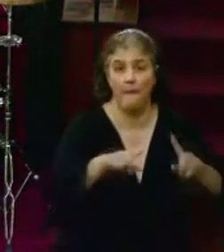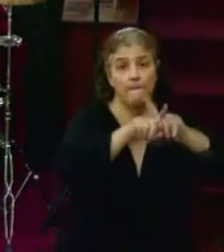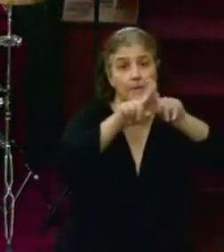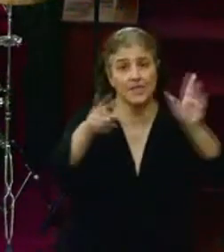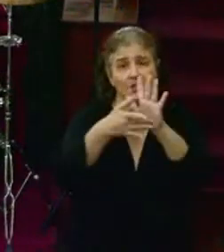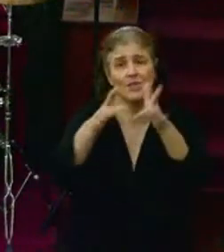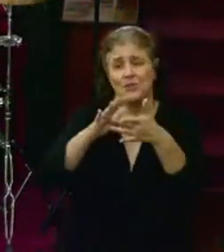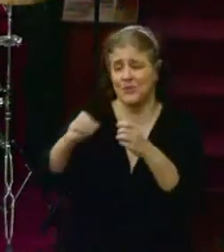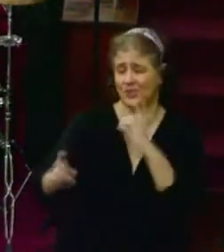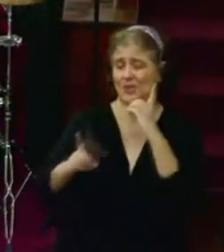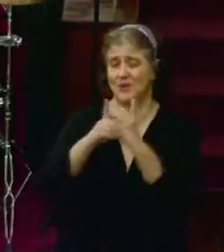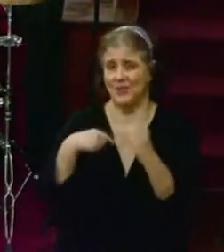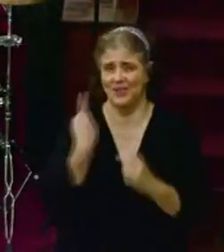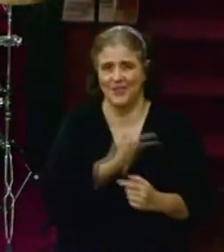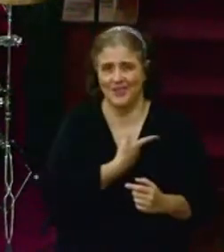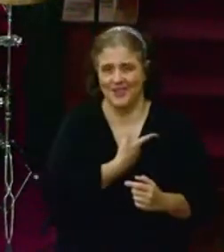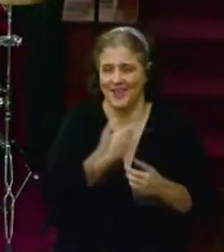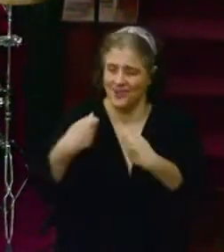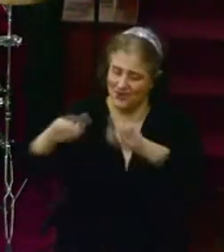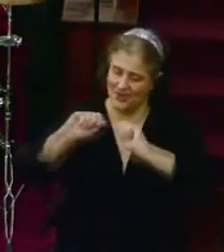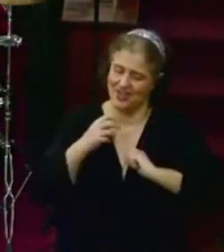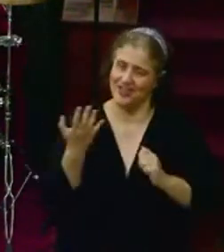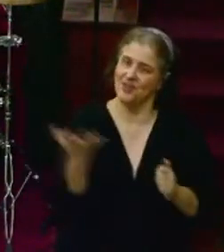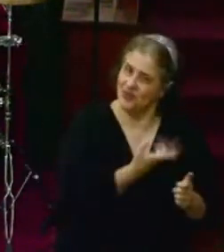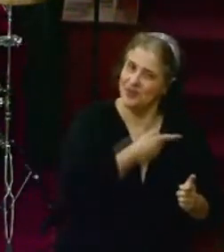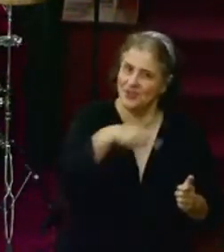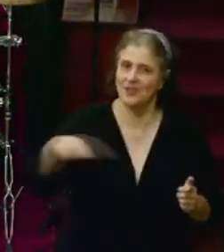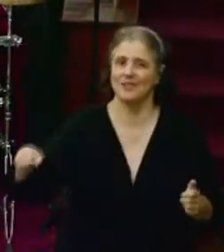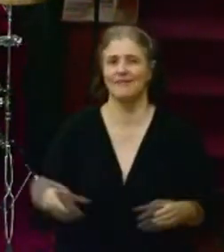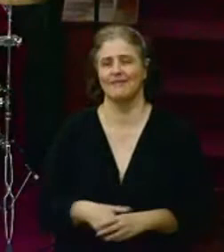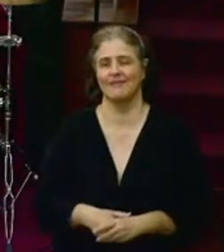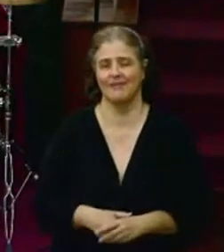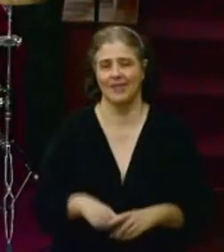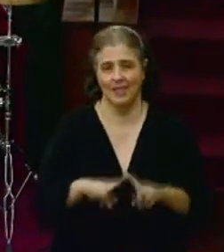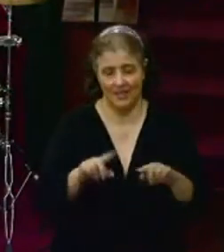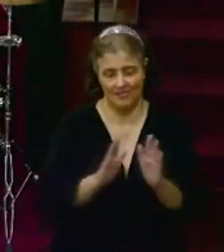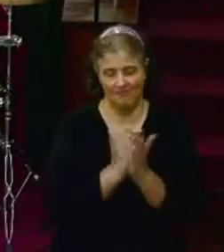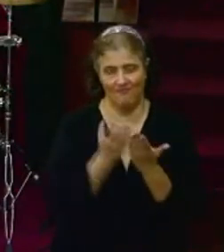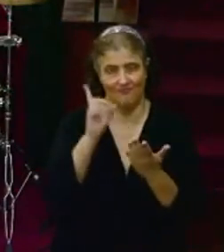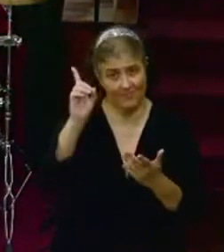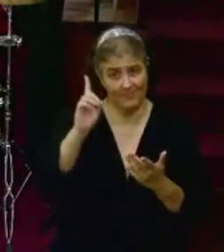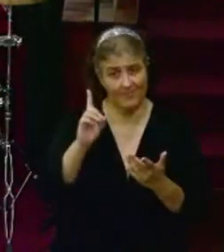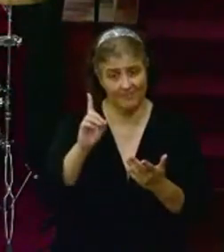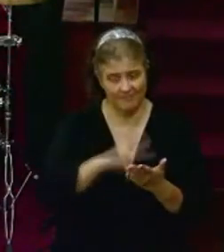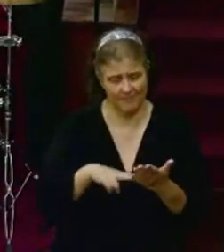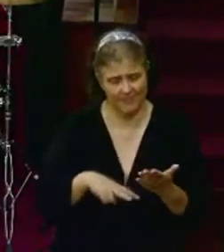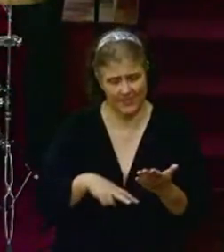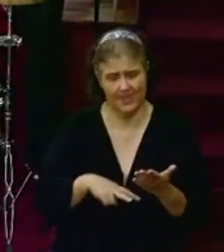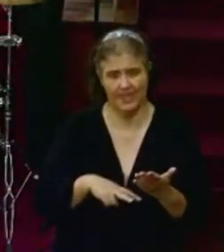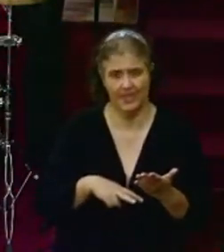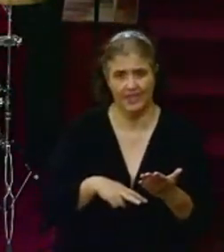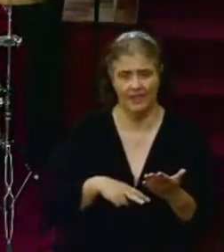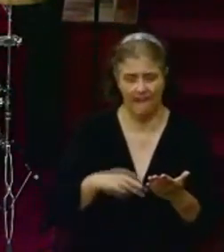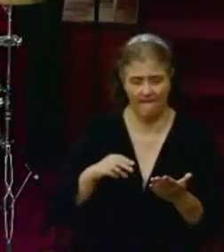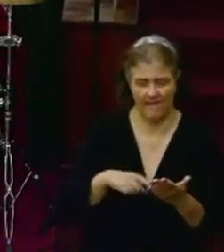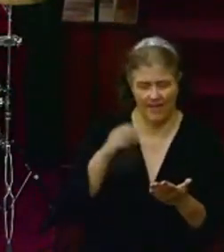encontro e nos redimiu e nos salvou. Então esse texto, igreja, que vai tentar você, levar você a refletir de